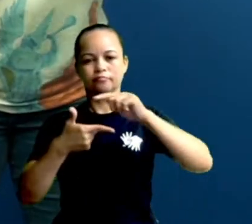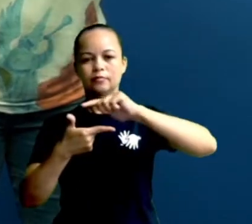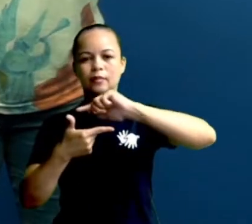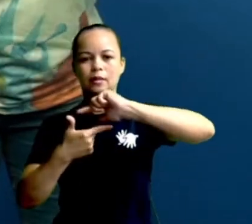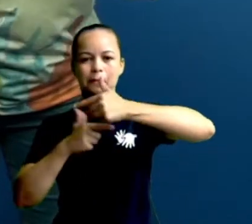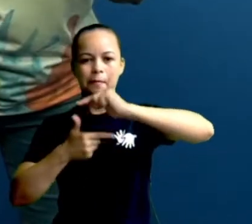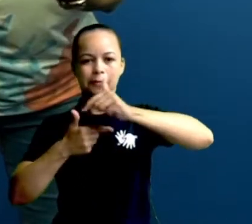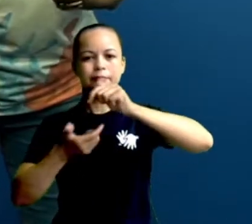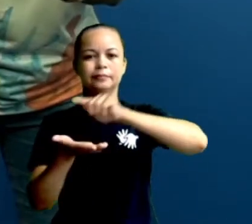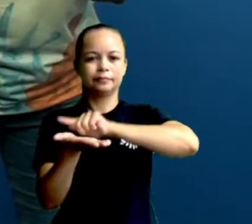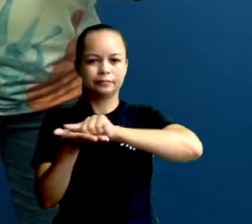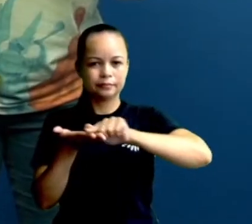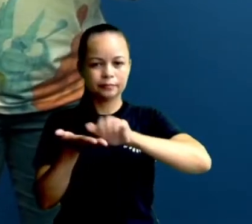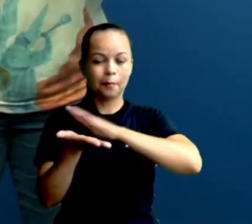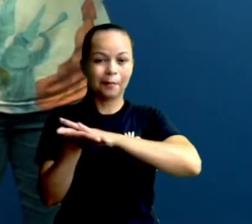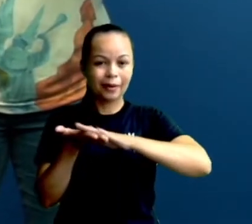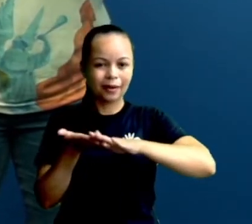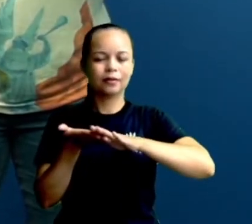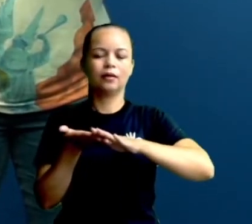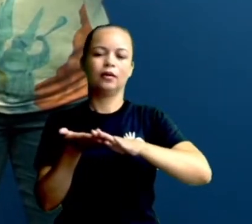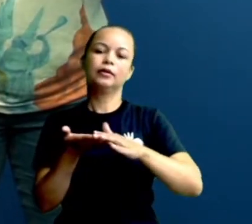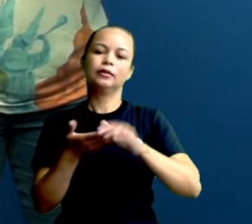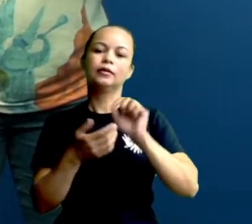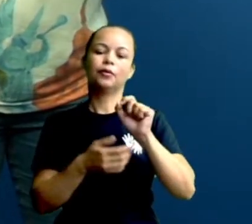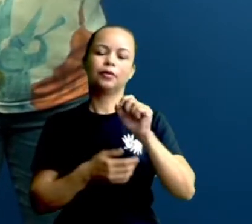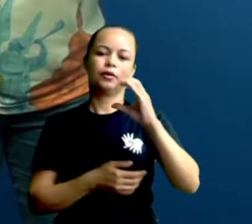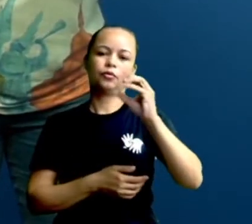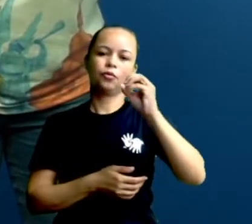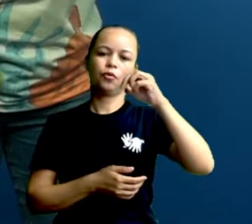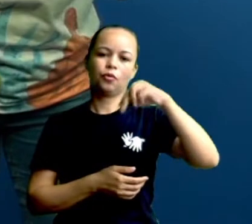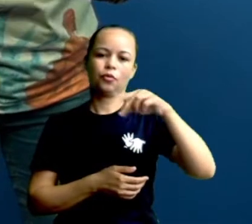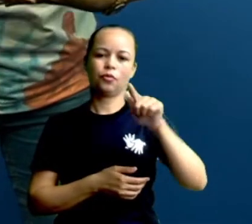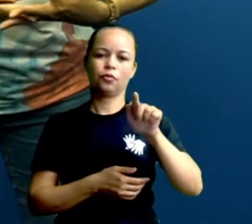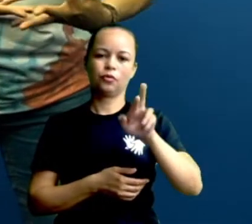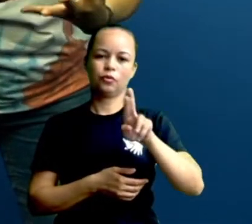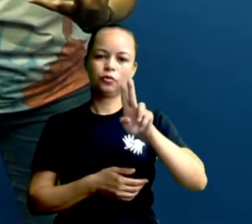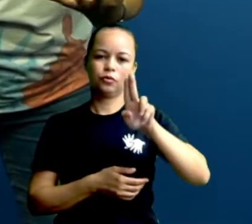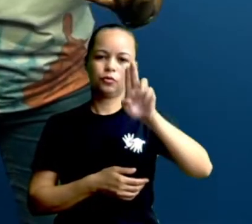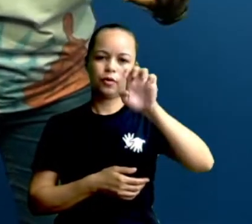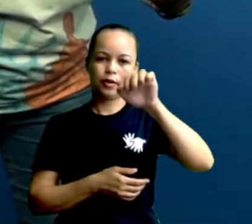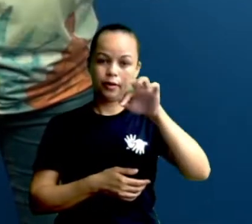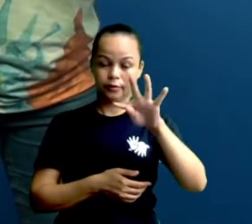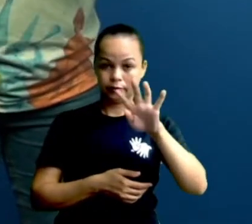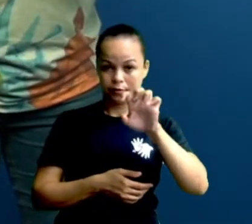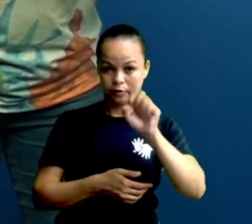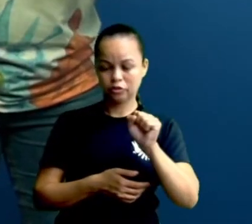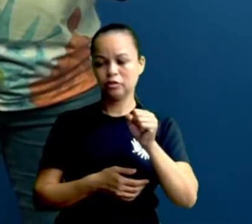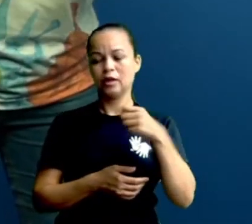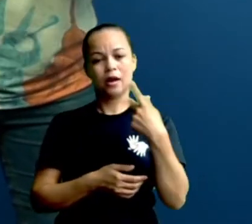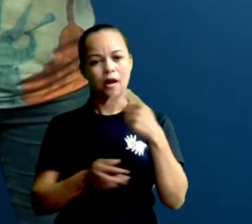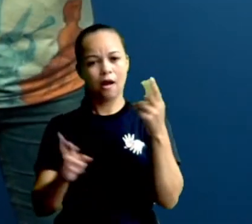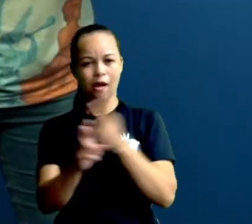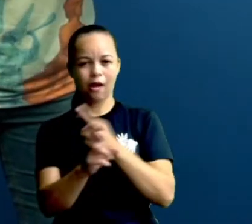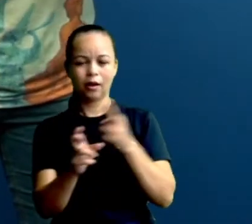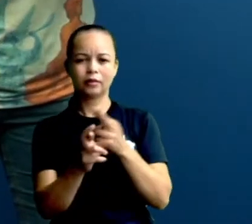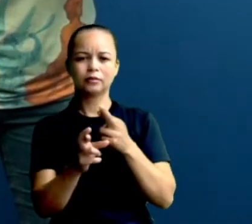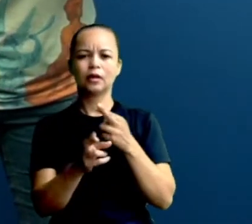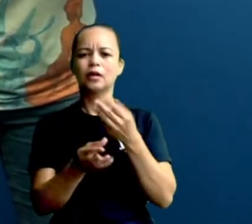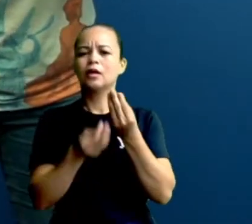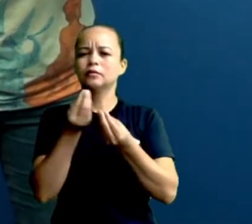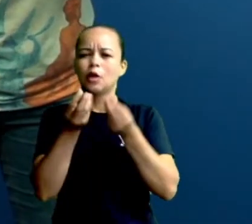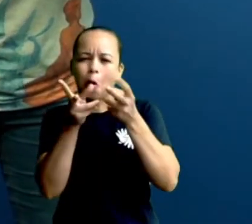que são congruentes. Então, a gente pode aí perceber essa relação de congruência de forma